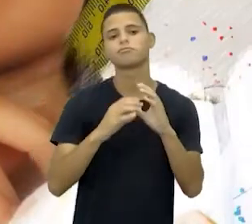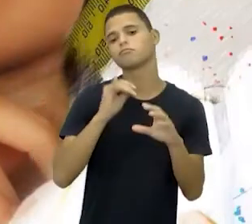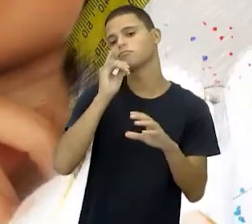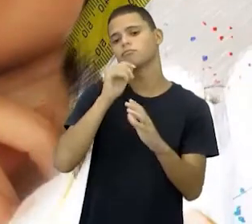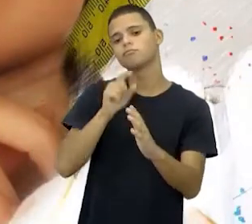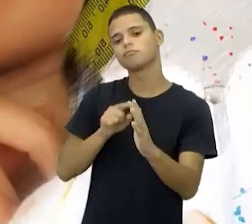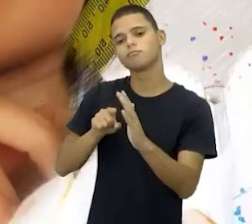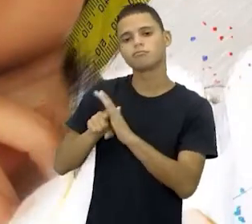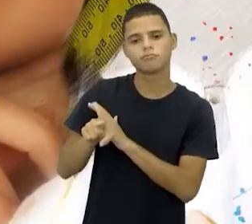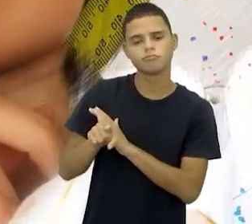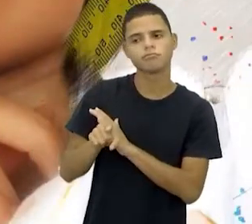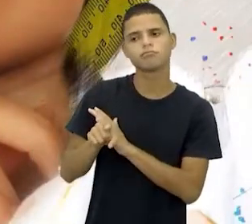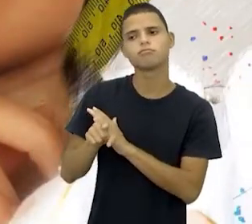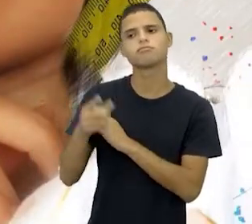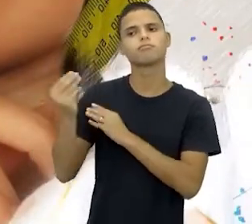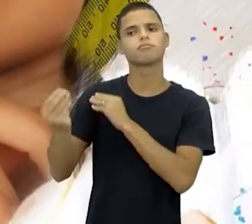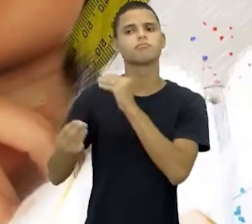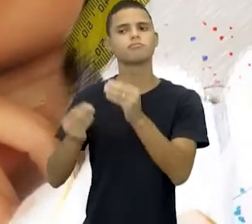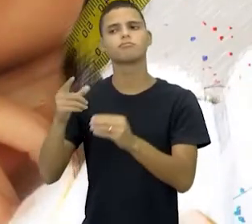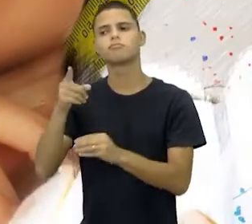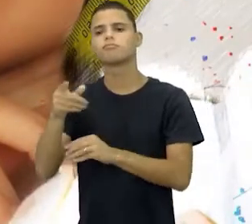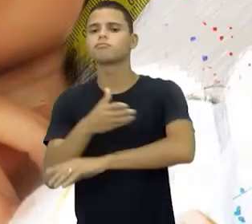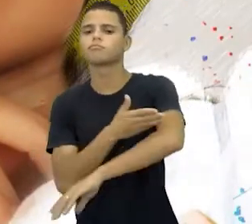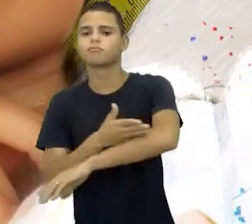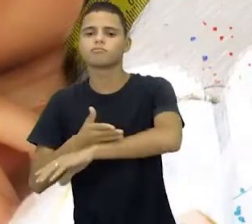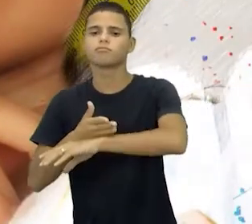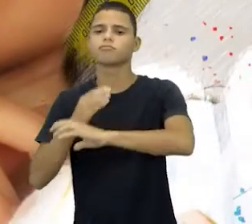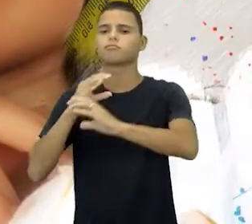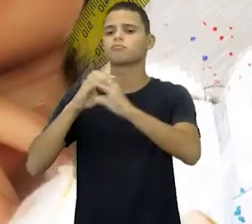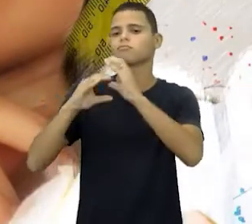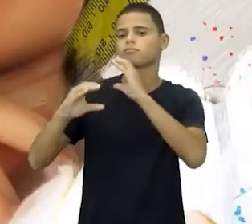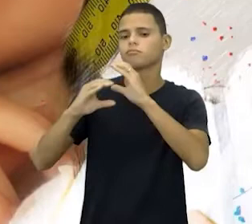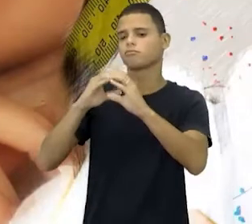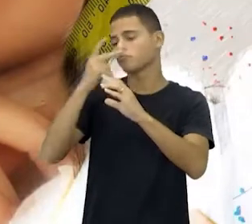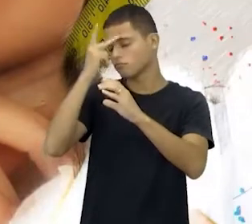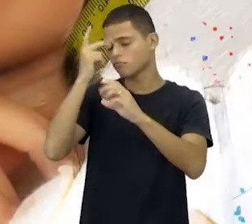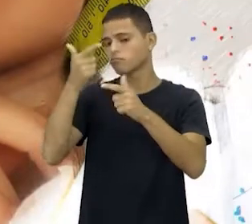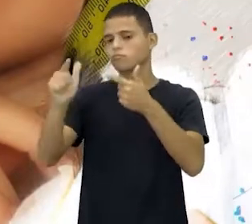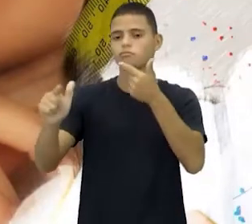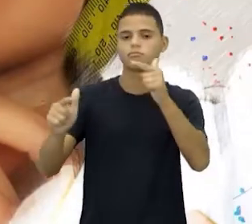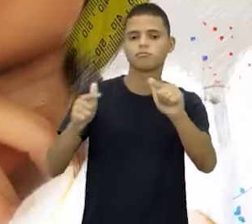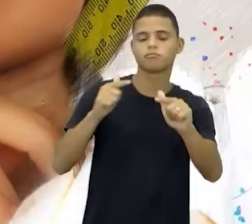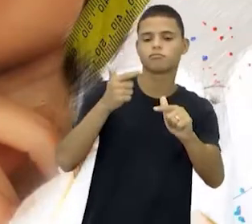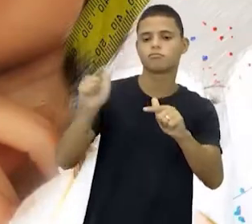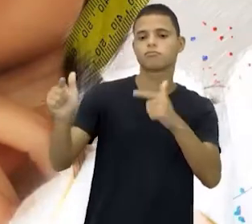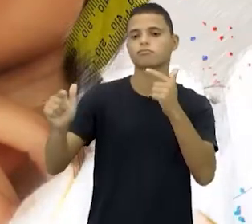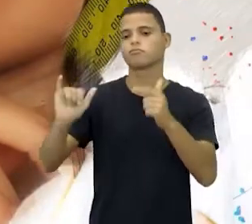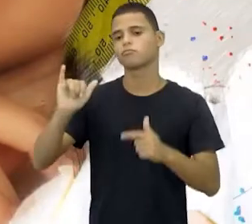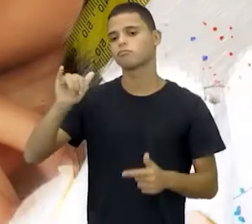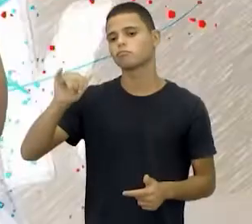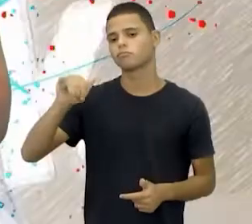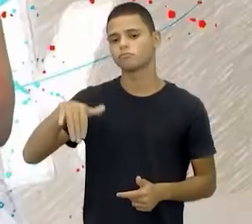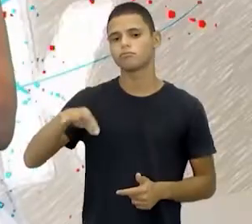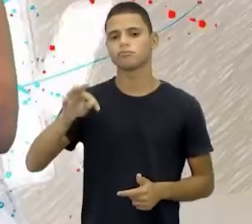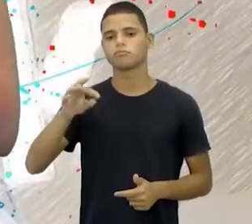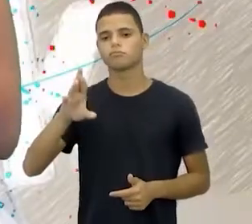Prof. Fernanda, como você costuma se comunicar com os outros, né? Fazer uma comunicação